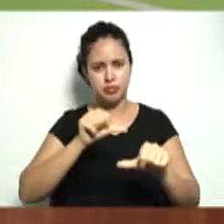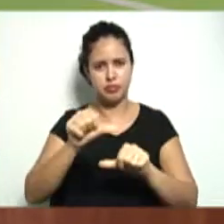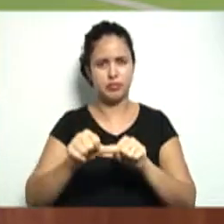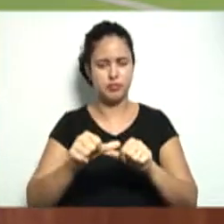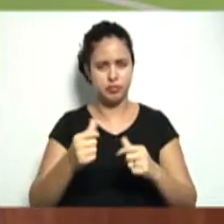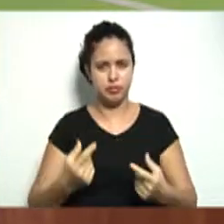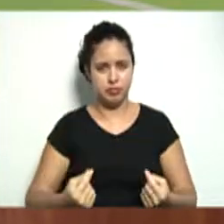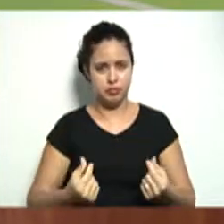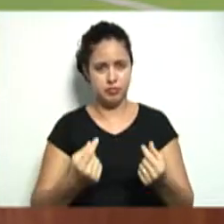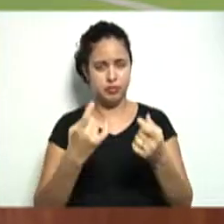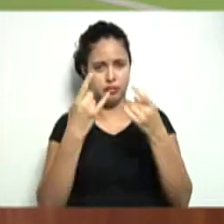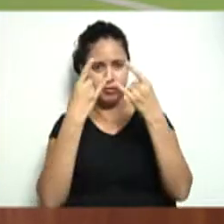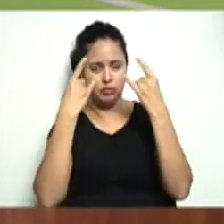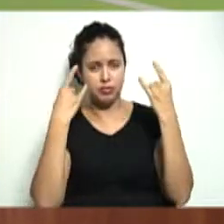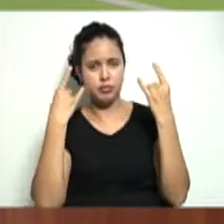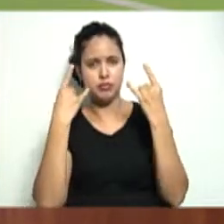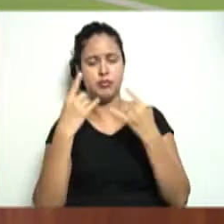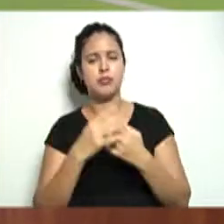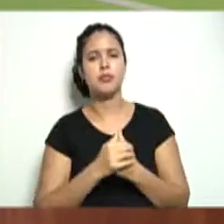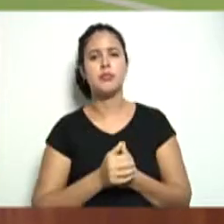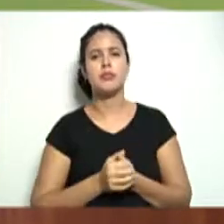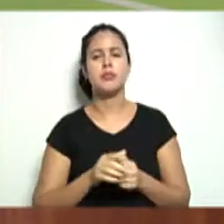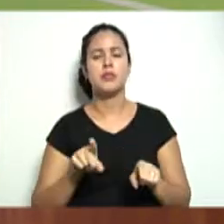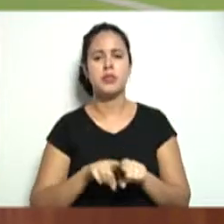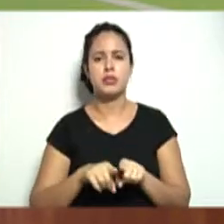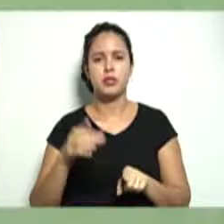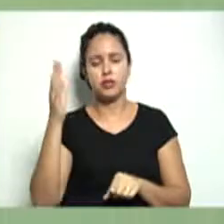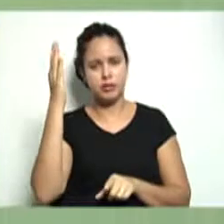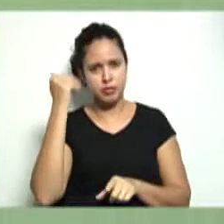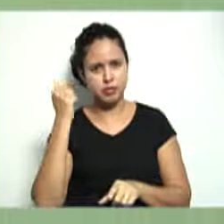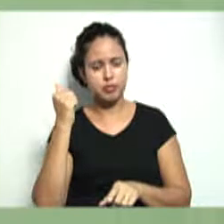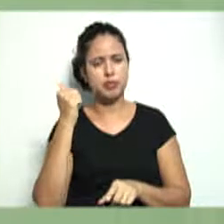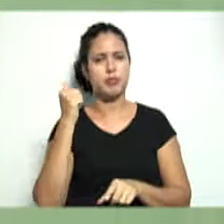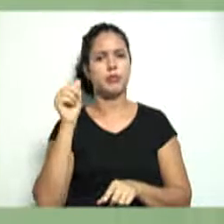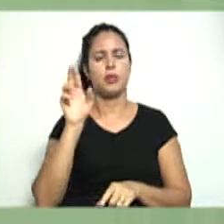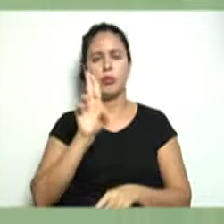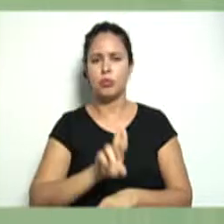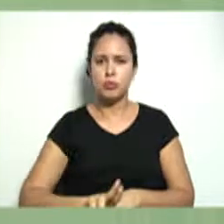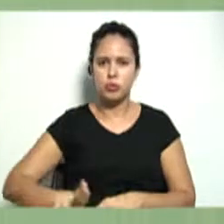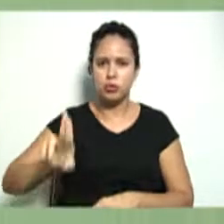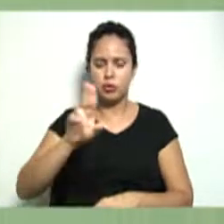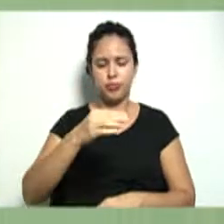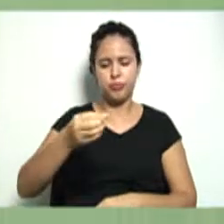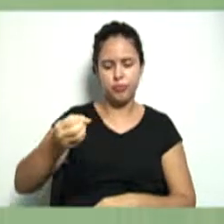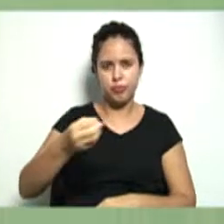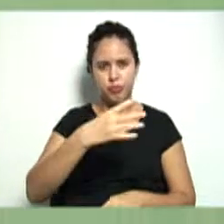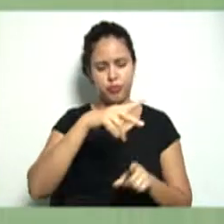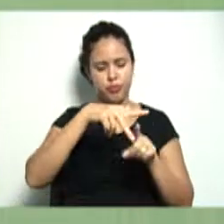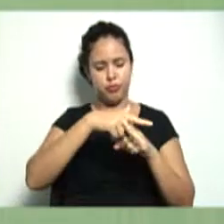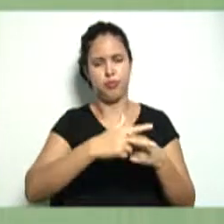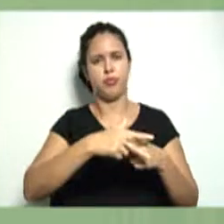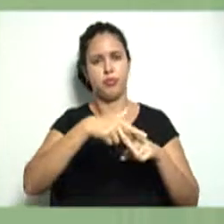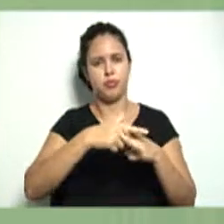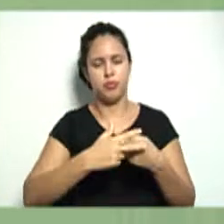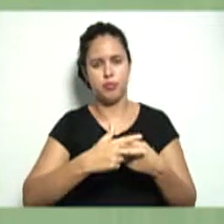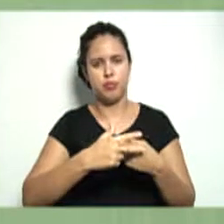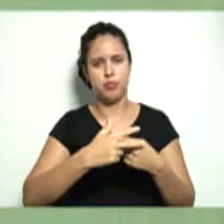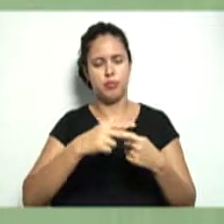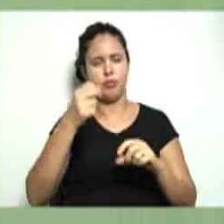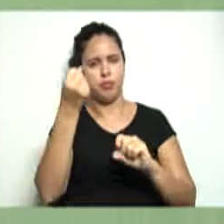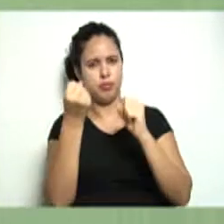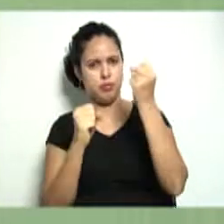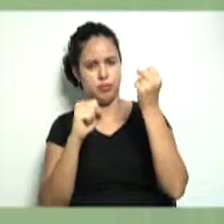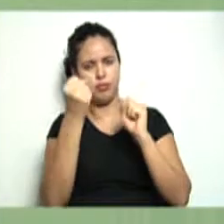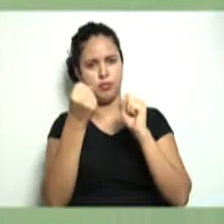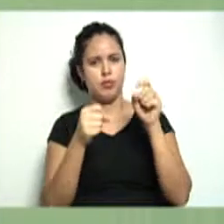capitalismo. Agora, além de saber operar a nova ferramenta, ou seja, as máquinas, surgiram também as